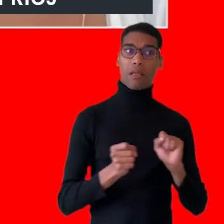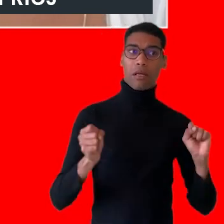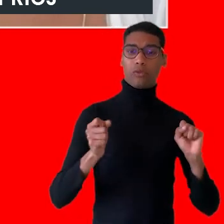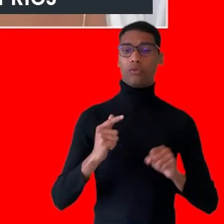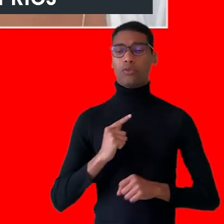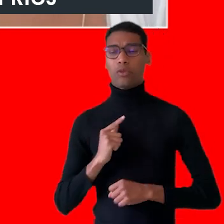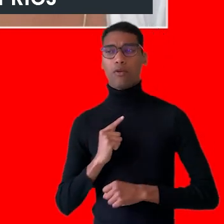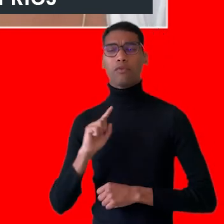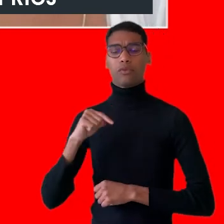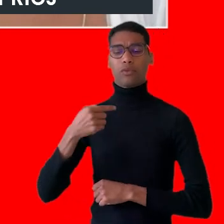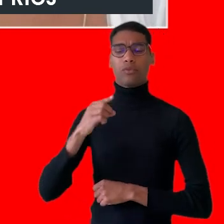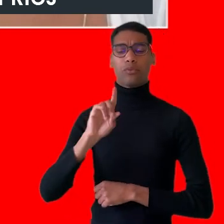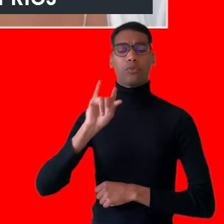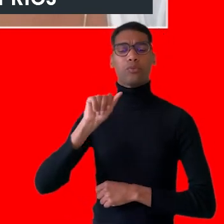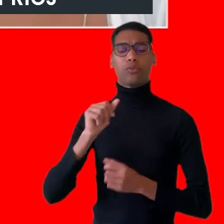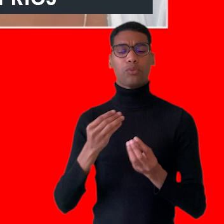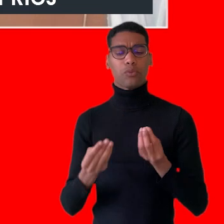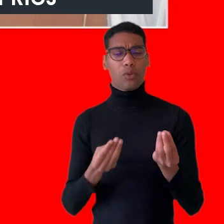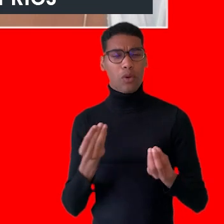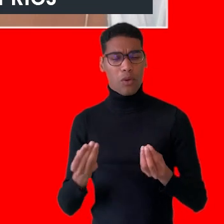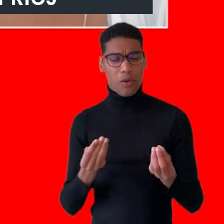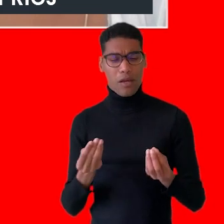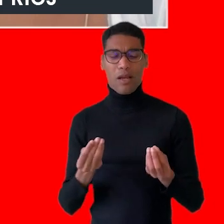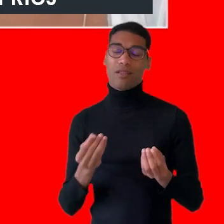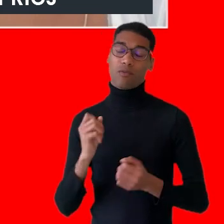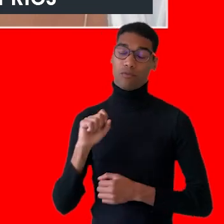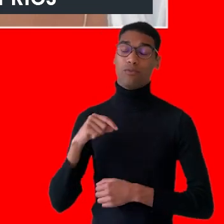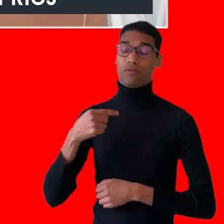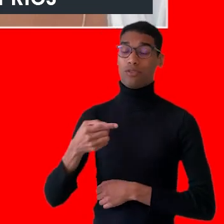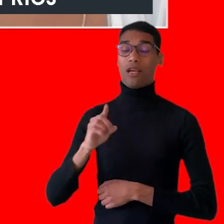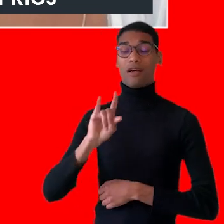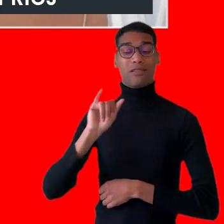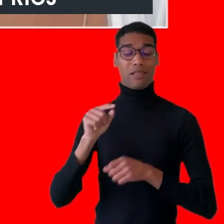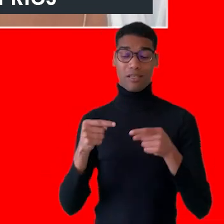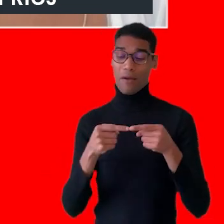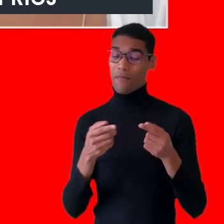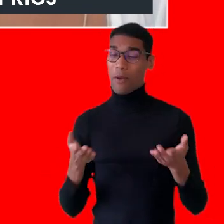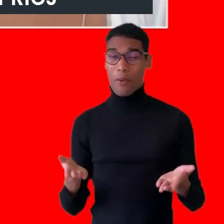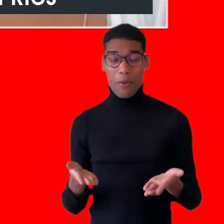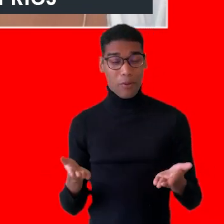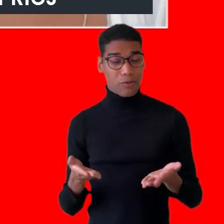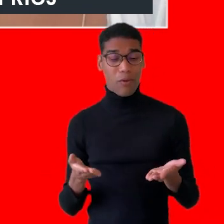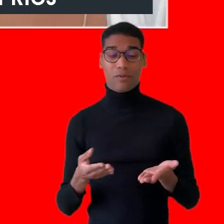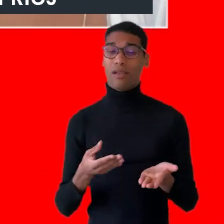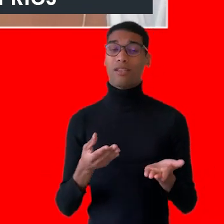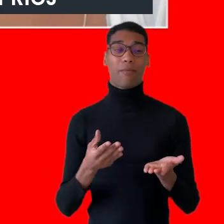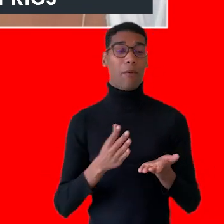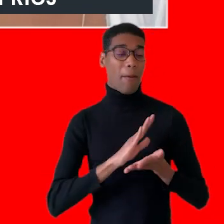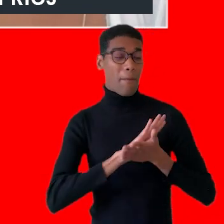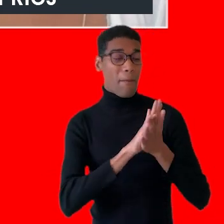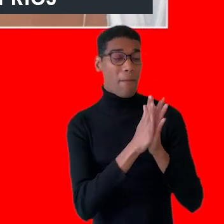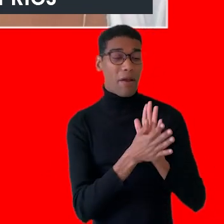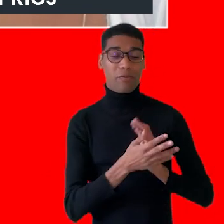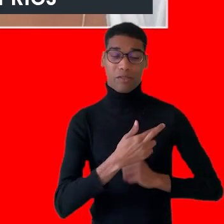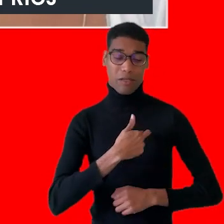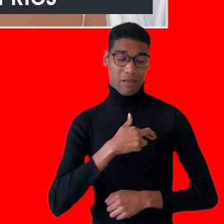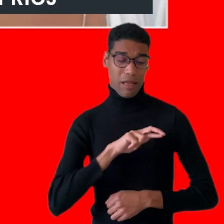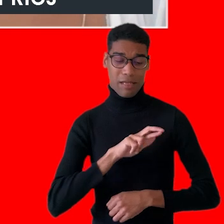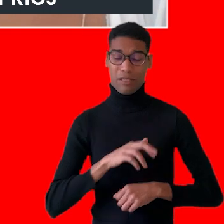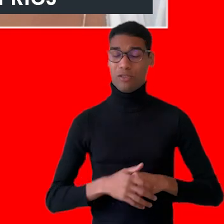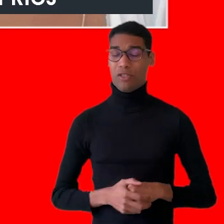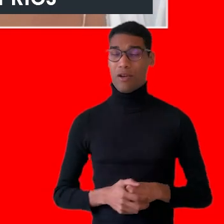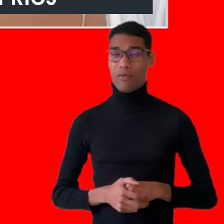não teve, o dia seguinte, como é? Para mim, o dia seguinte a gente continua vivendo hoje, né? A gente continua vivendo a intolerância religiosa, a gente